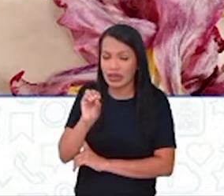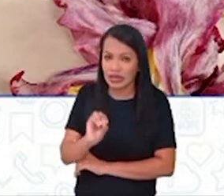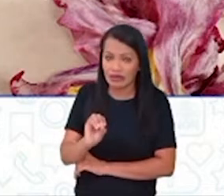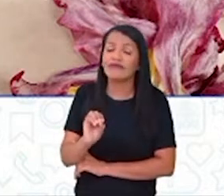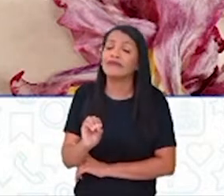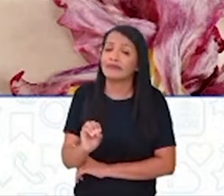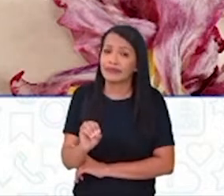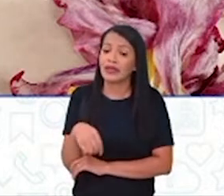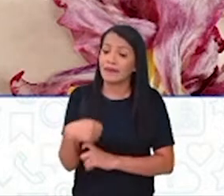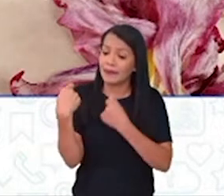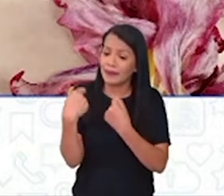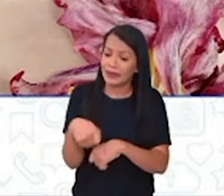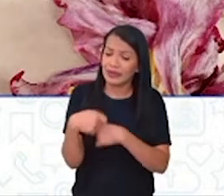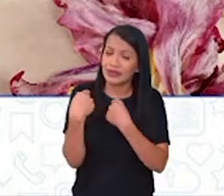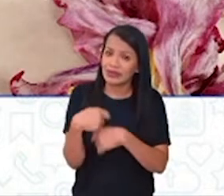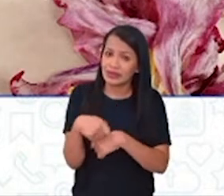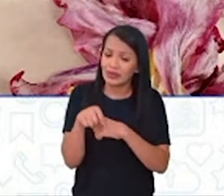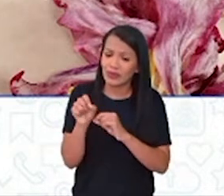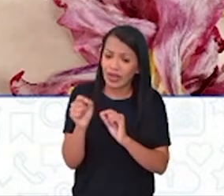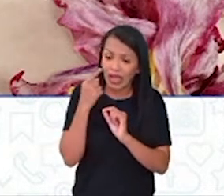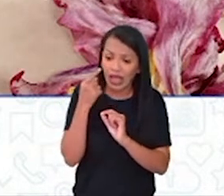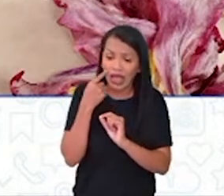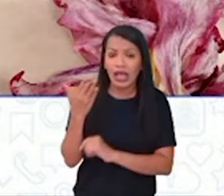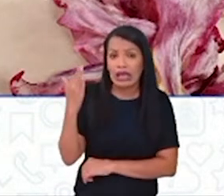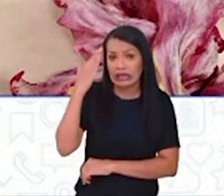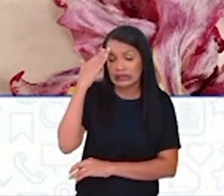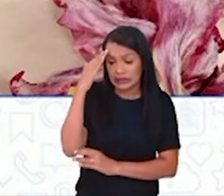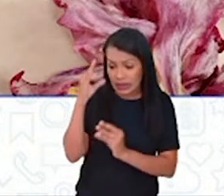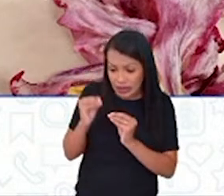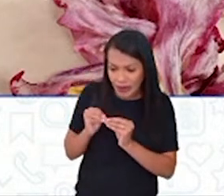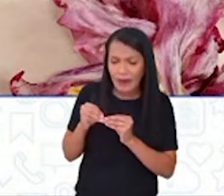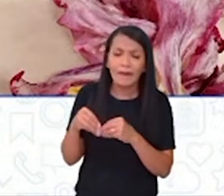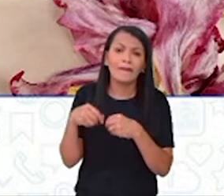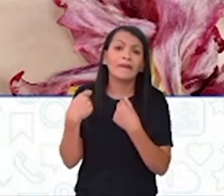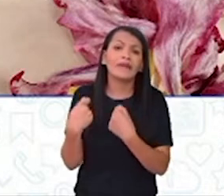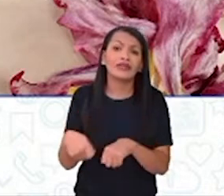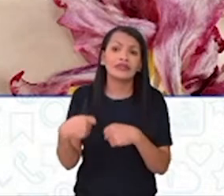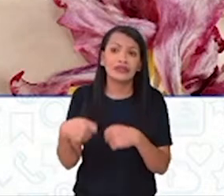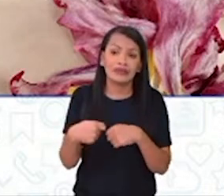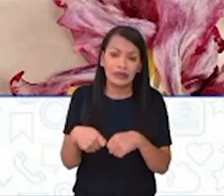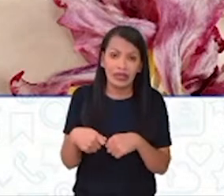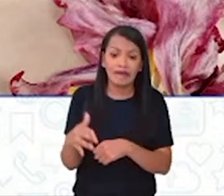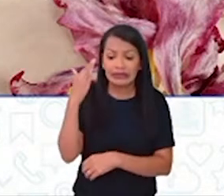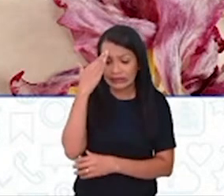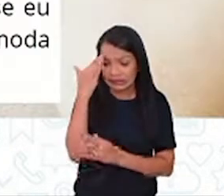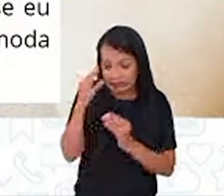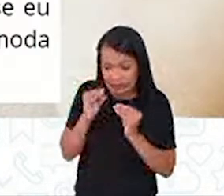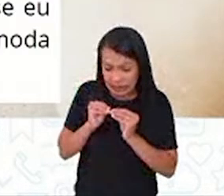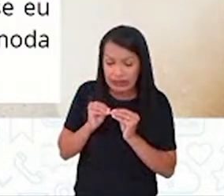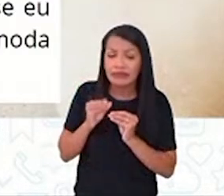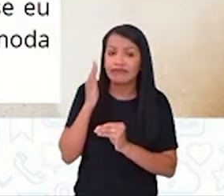dessa precisão, né? Da compreensão. A gente precisa favorecer a compreensão.